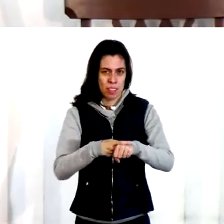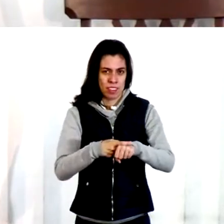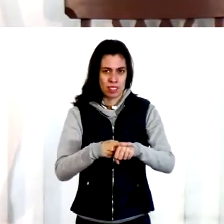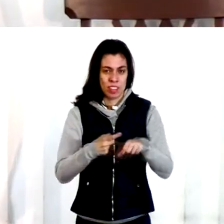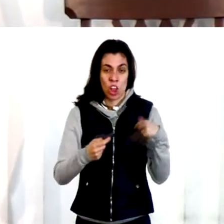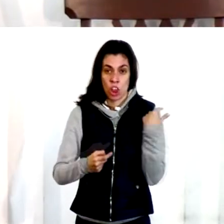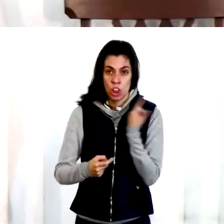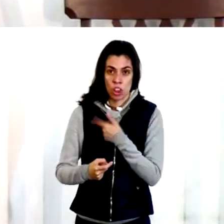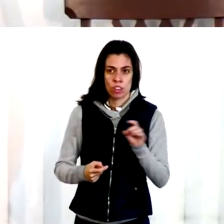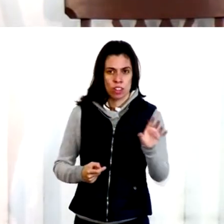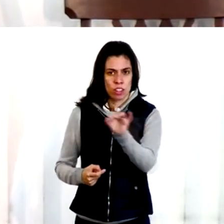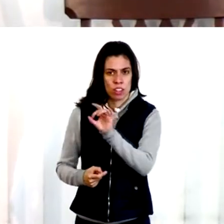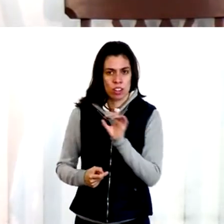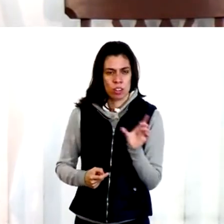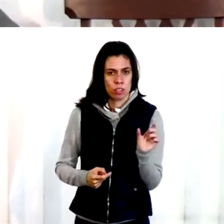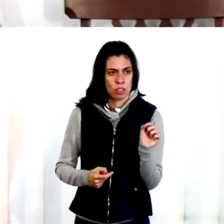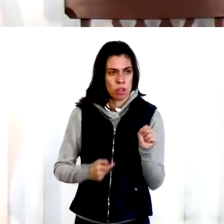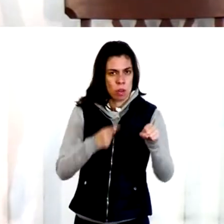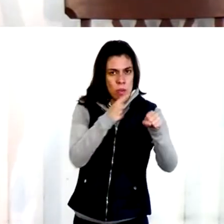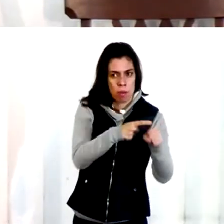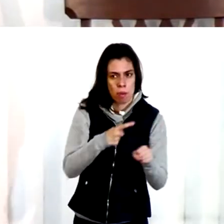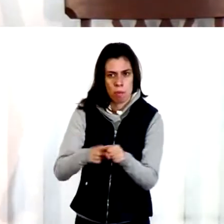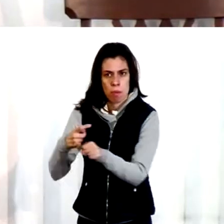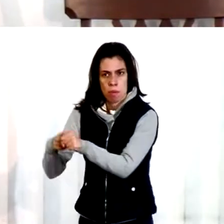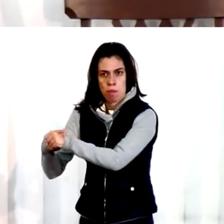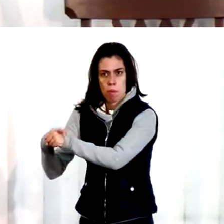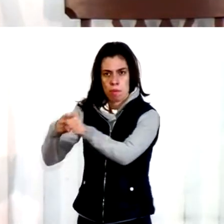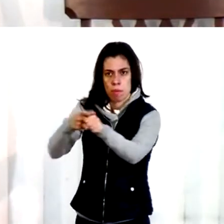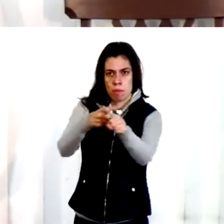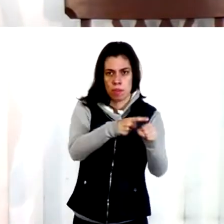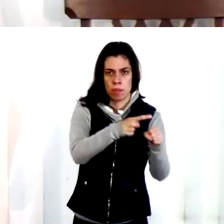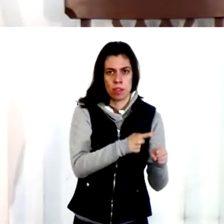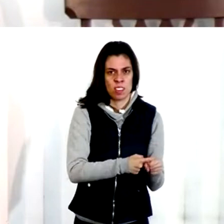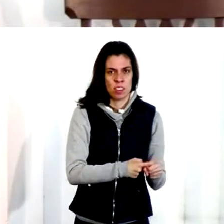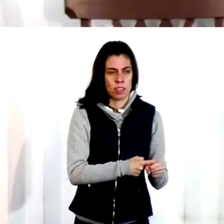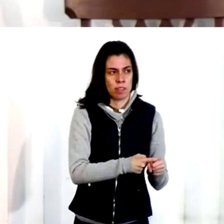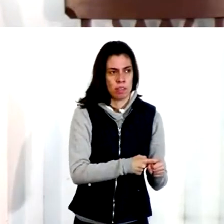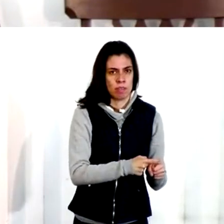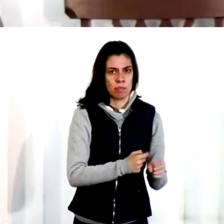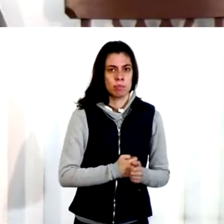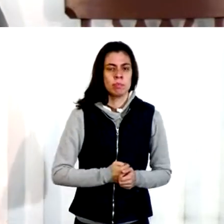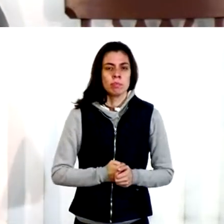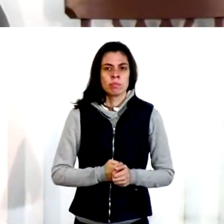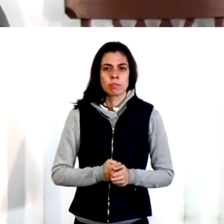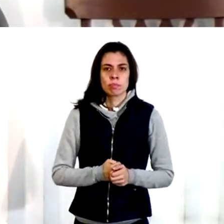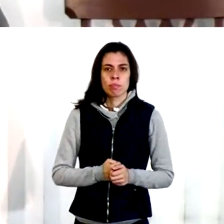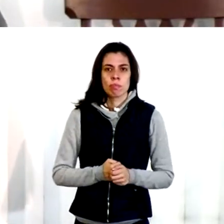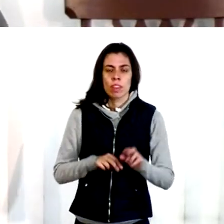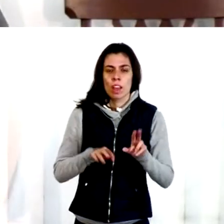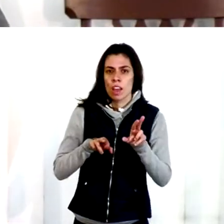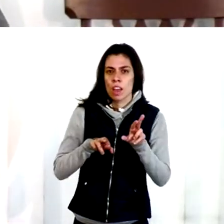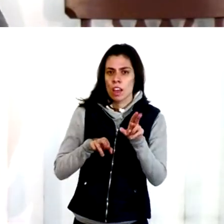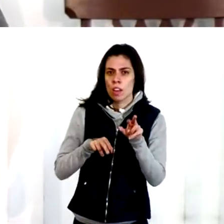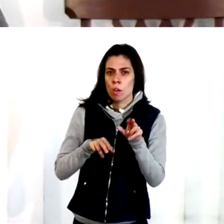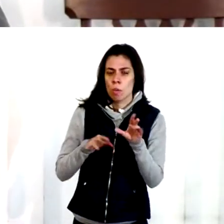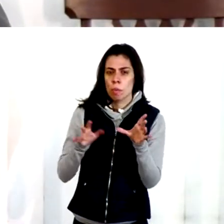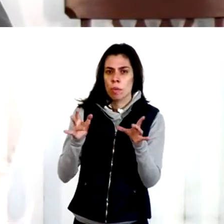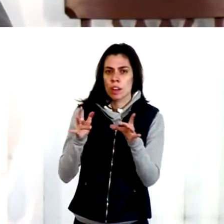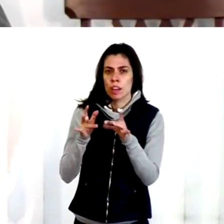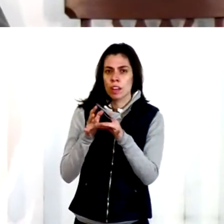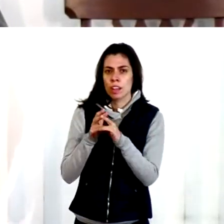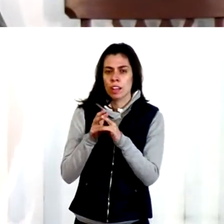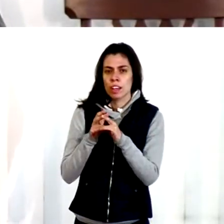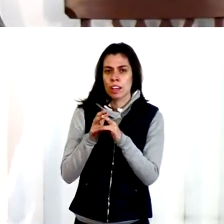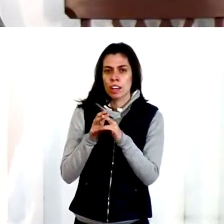sobre a areia. Quando eu citei os casamentos nossos, esses casamentos que os nossos irmãos estão contraindo, eles são